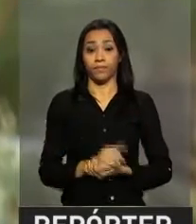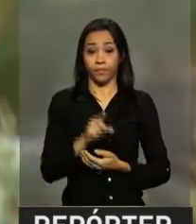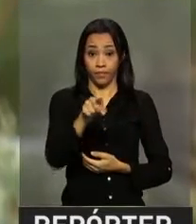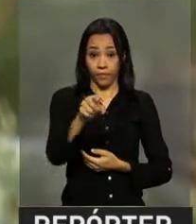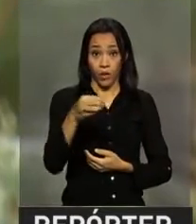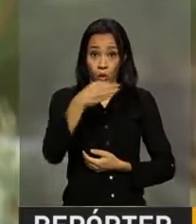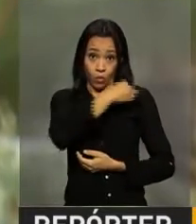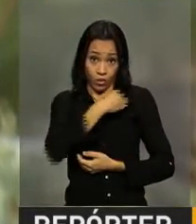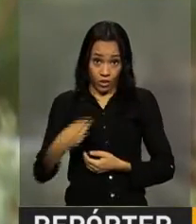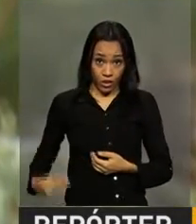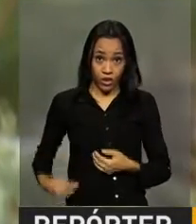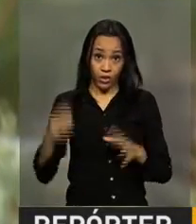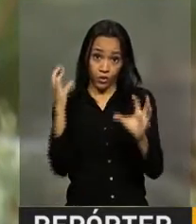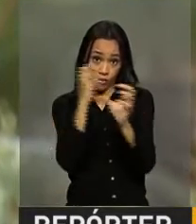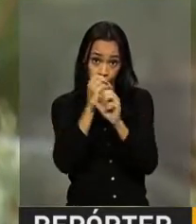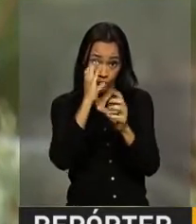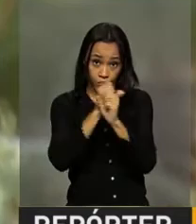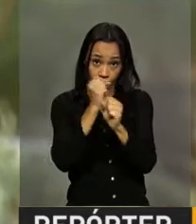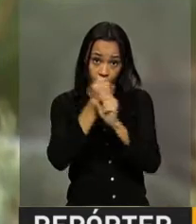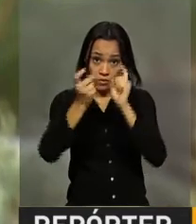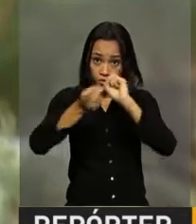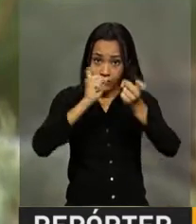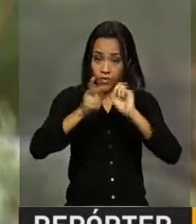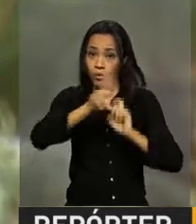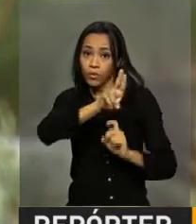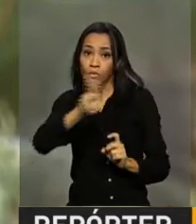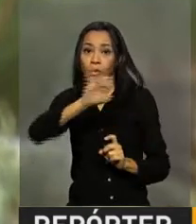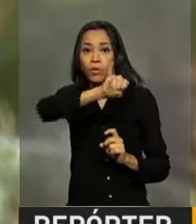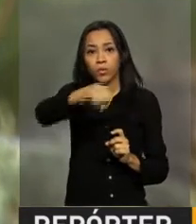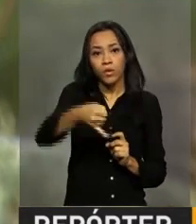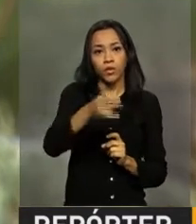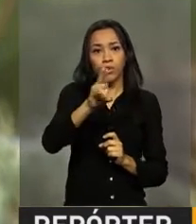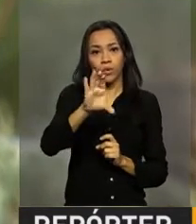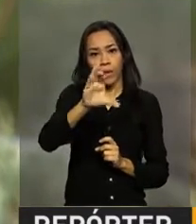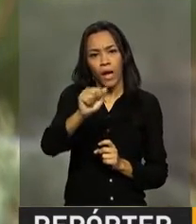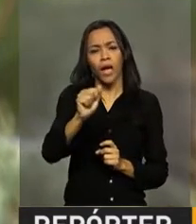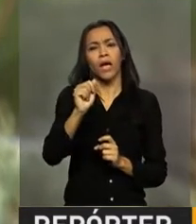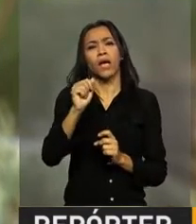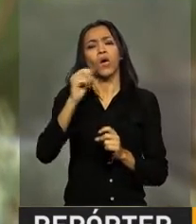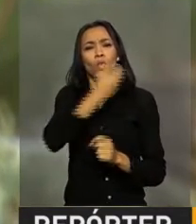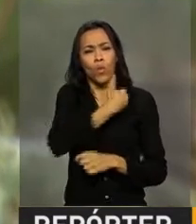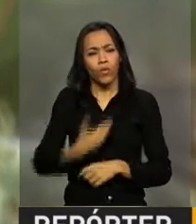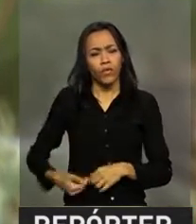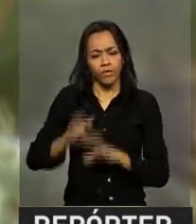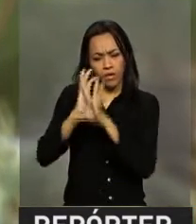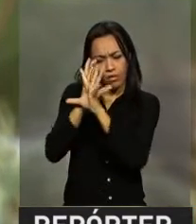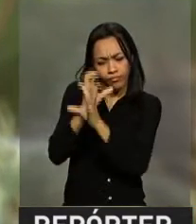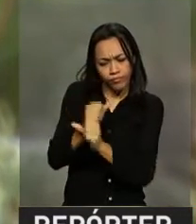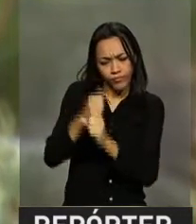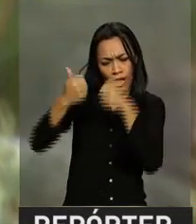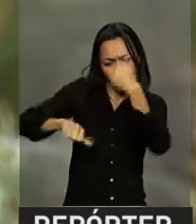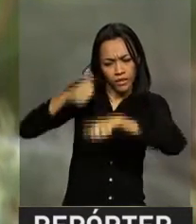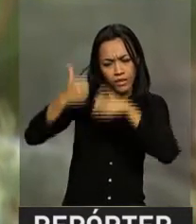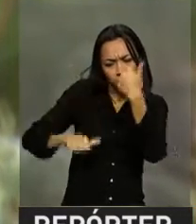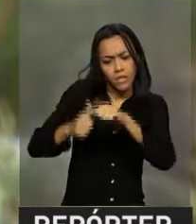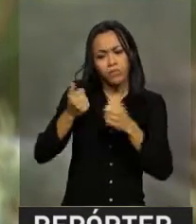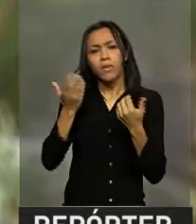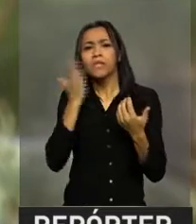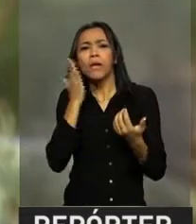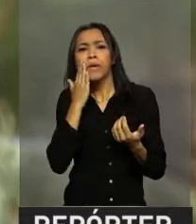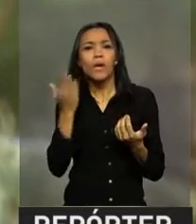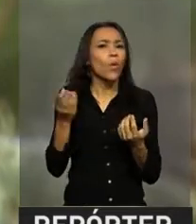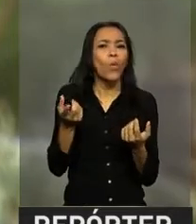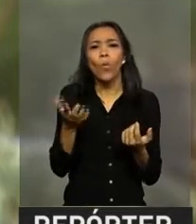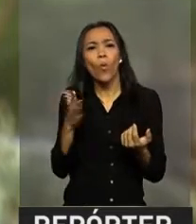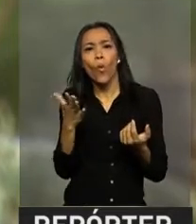ministro do Planejamento, Romero Jucá, disse que o governo está fazendo um levantamento dos gastos e receitas para calcular o valor da redução da